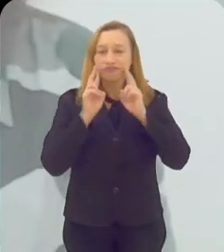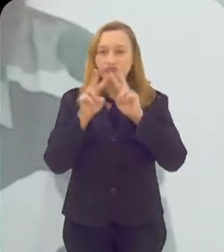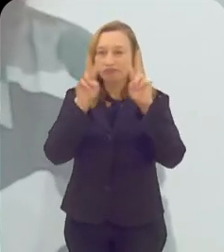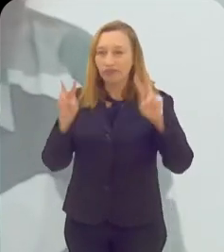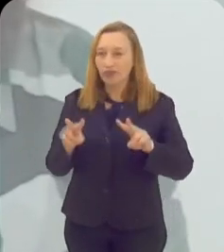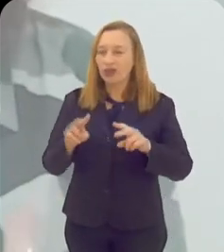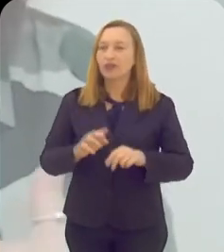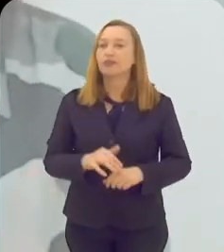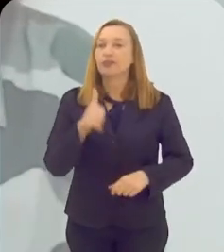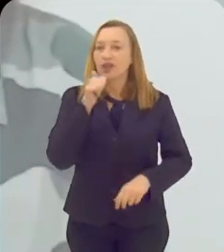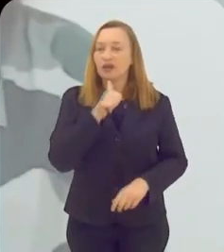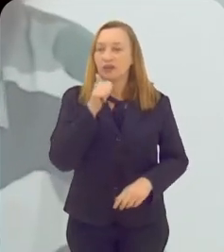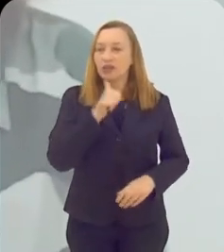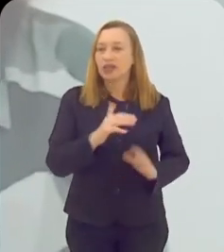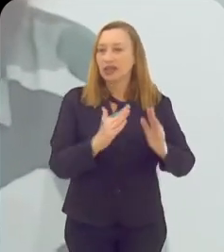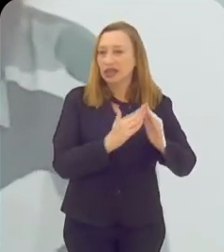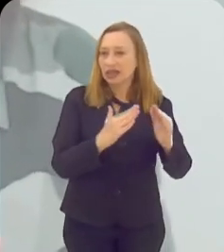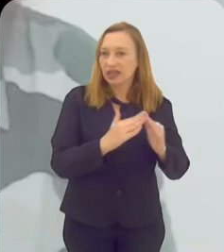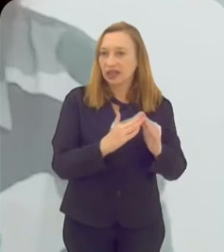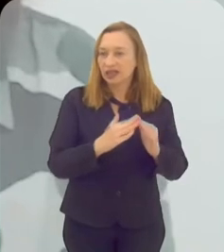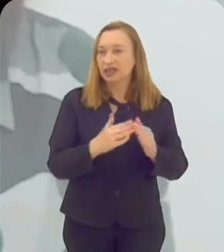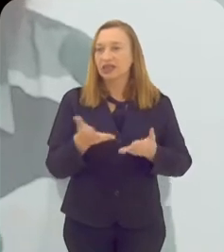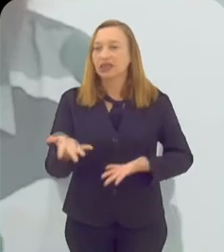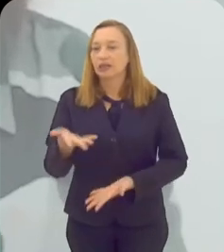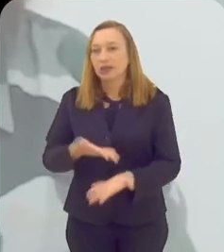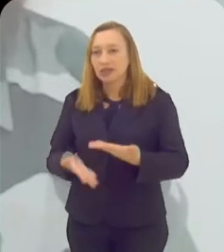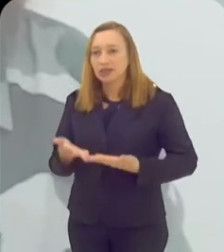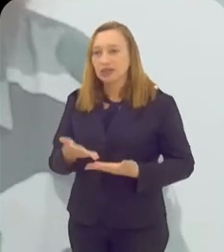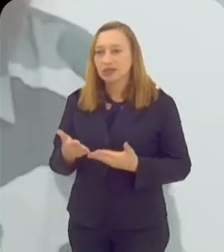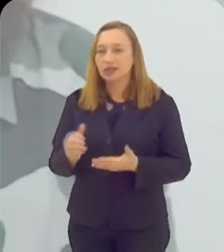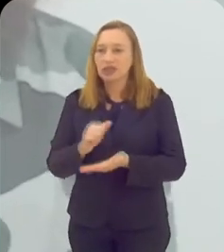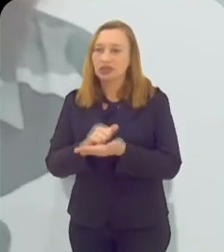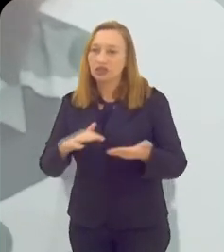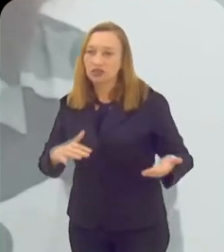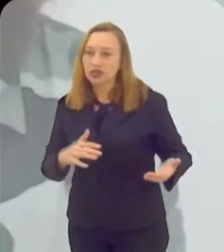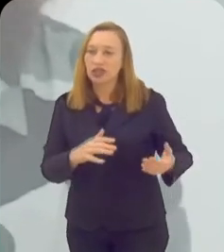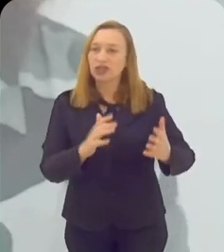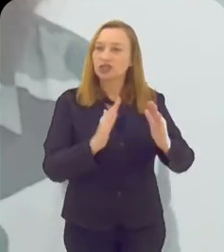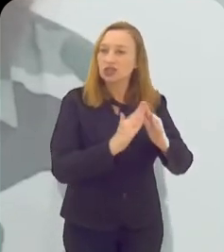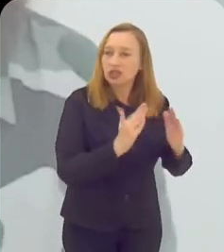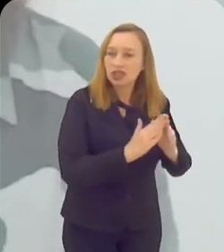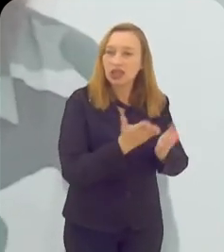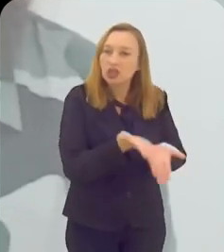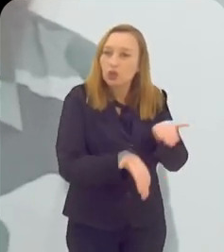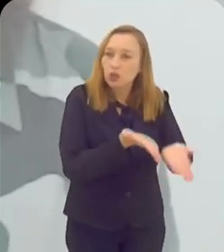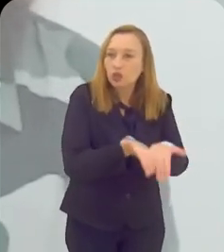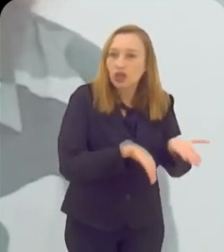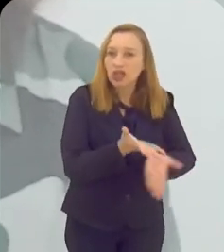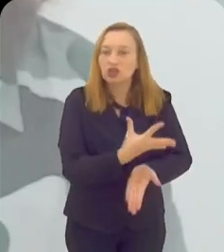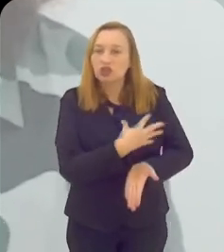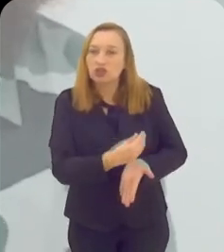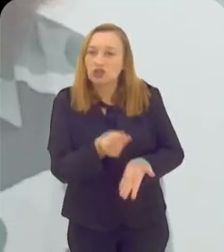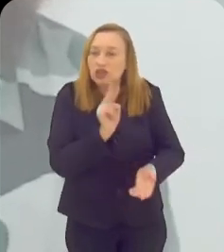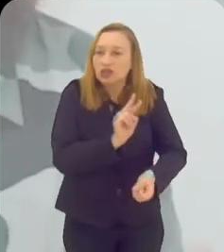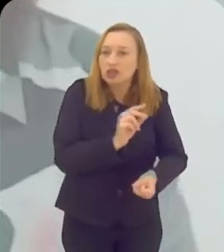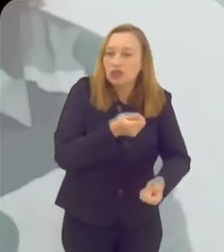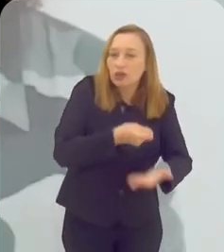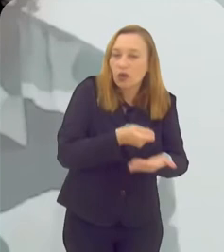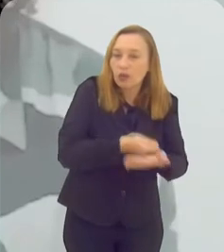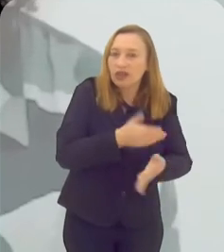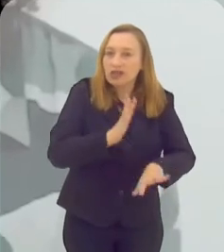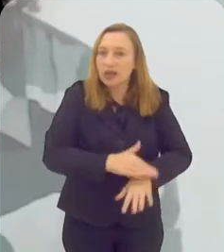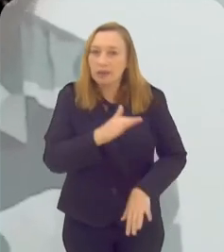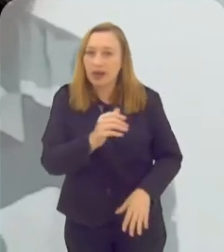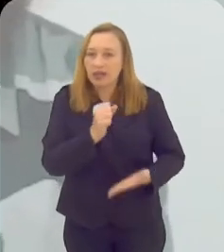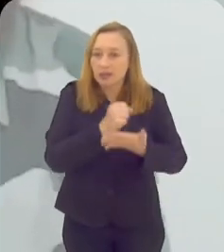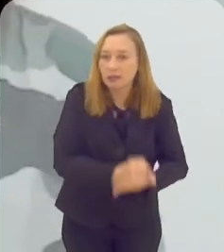dadas nessa visão da mulher na casa e da participação dela nas atividades domésticas, no cuidado dos filhos. Essa cobrança é